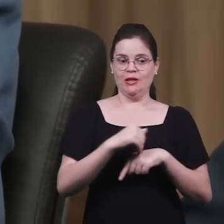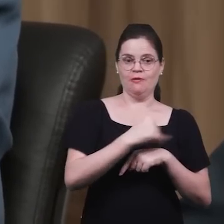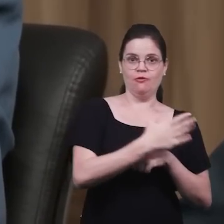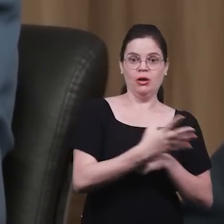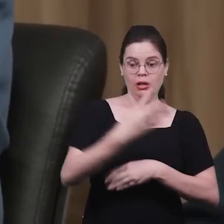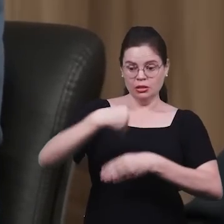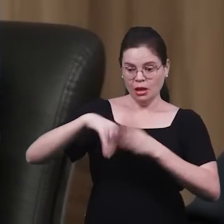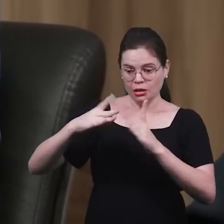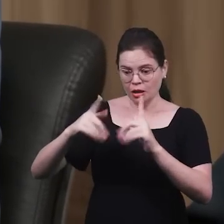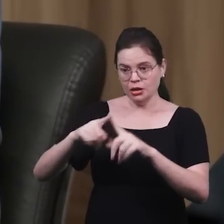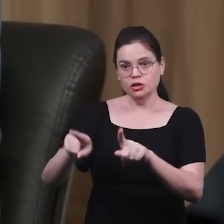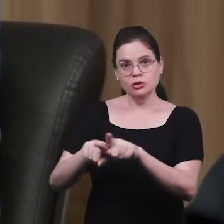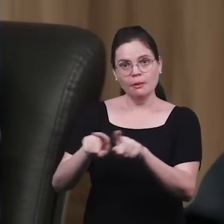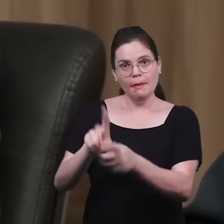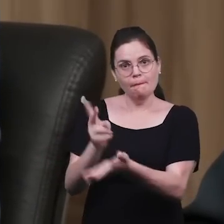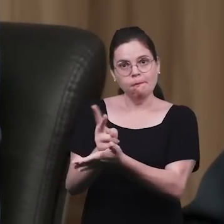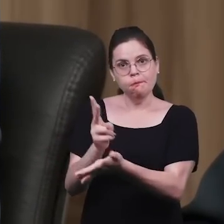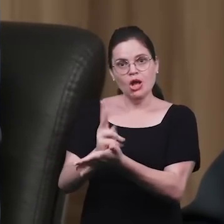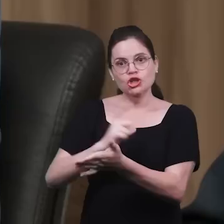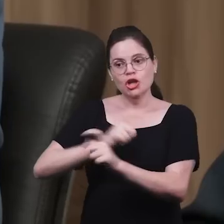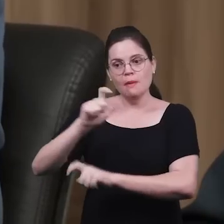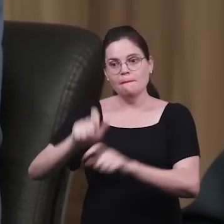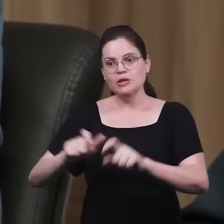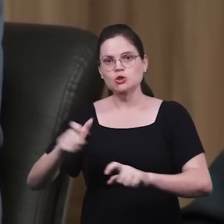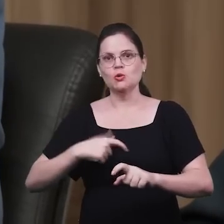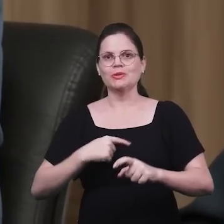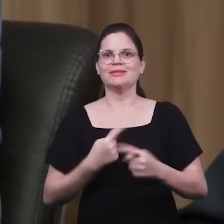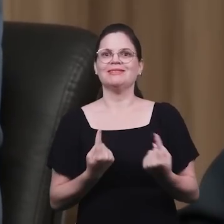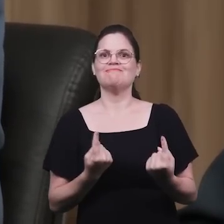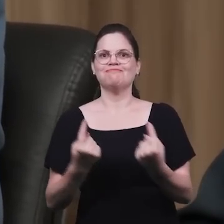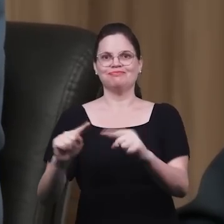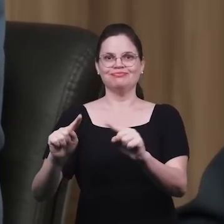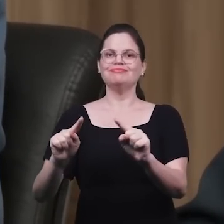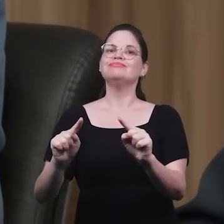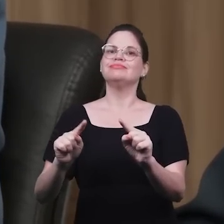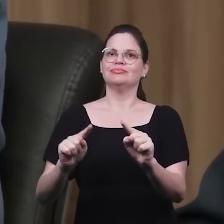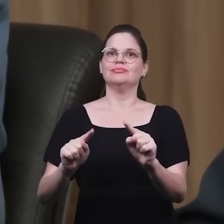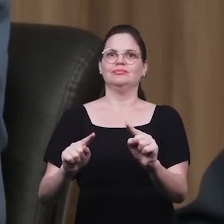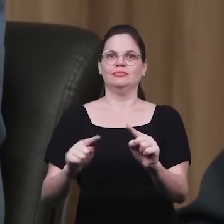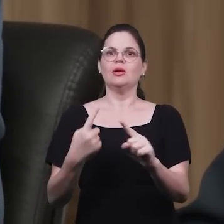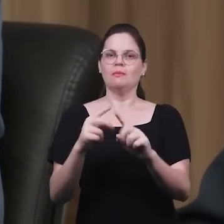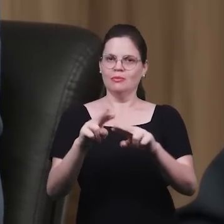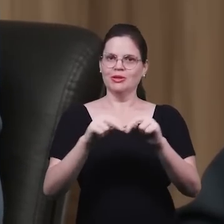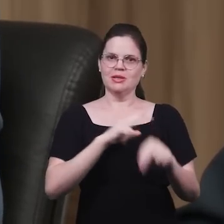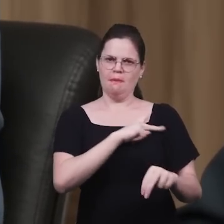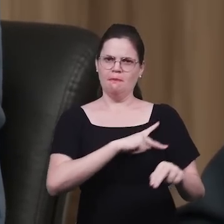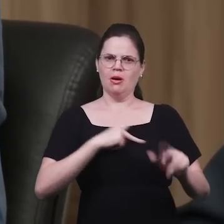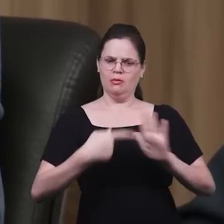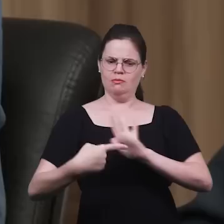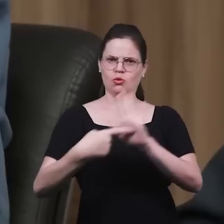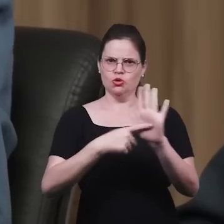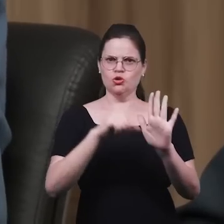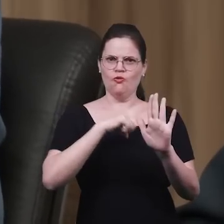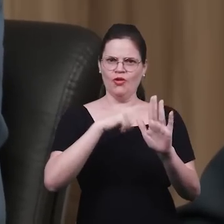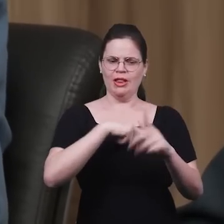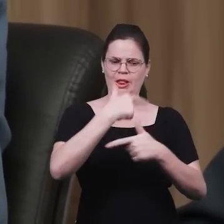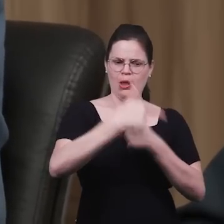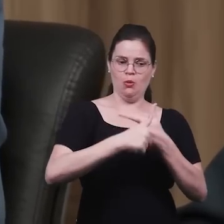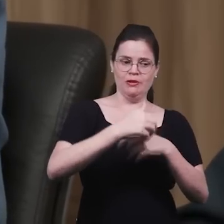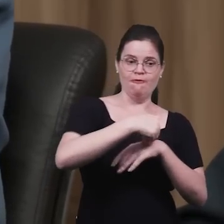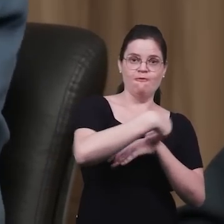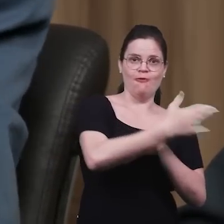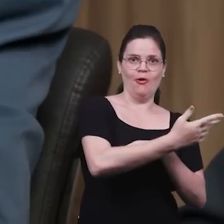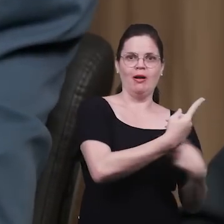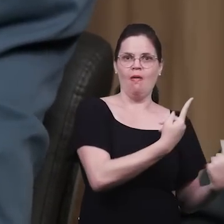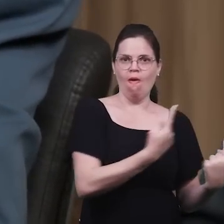assim, lutas por dentro e temores por fora. Então, a grande batalha